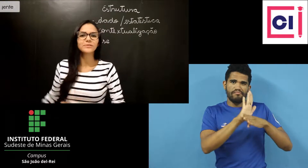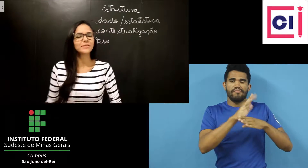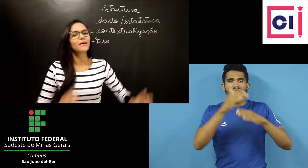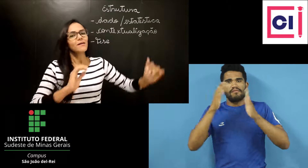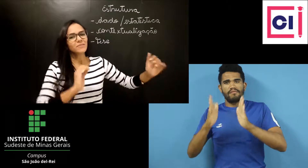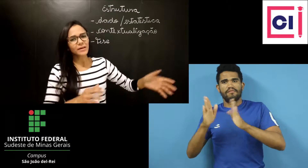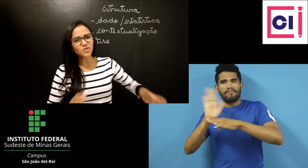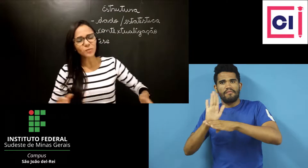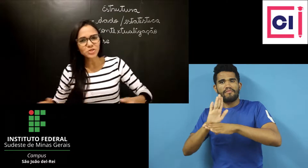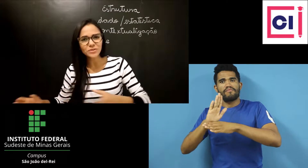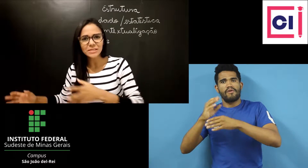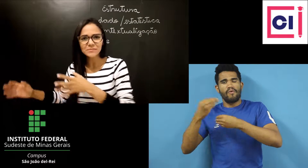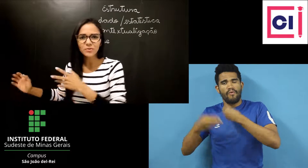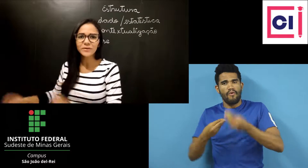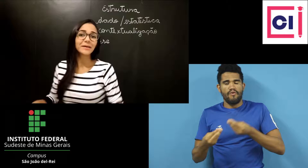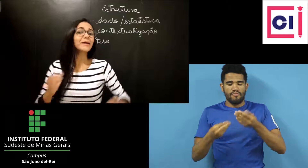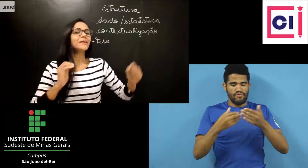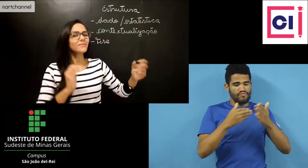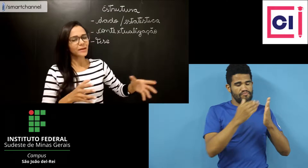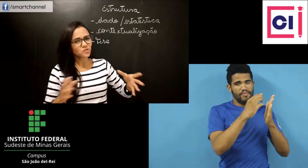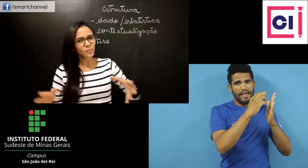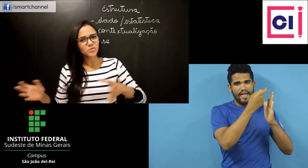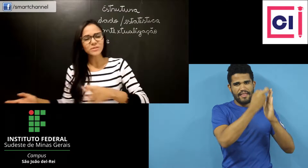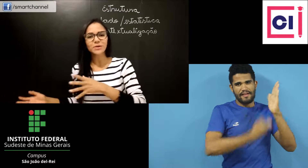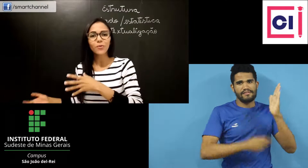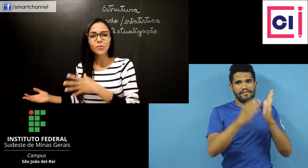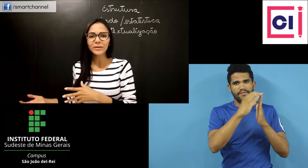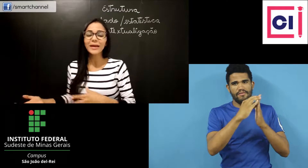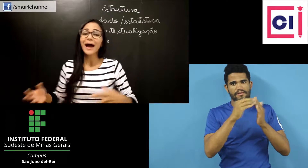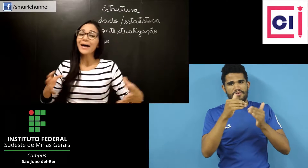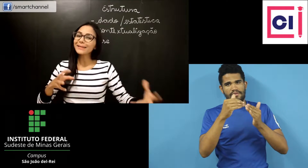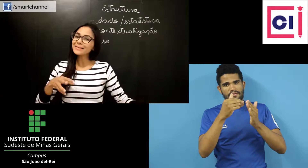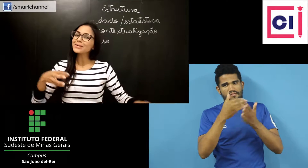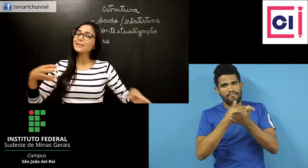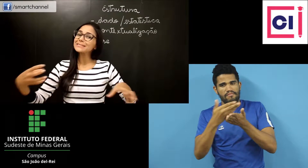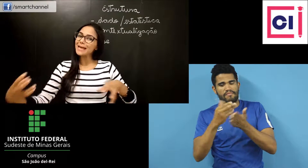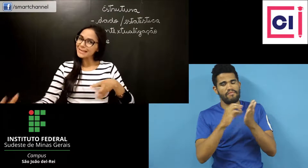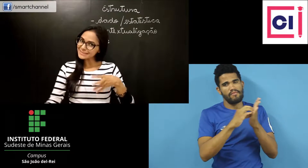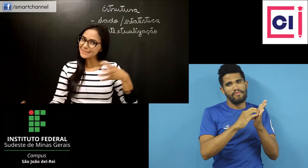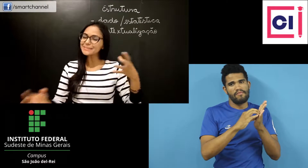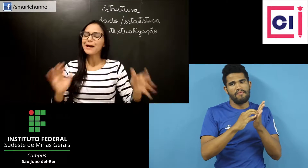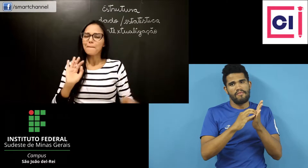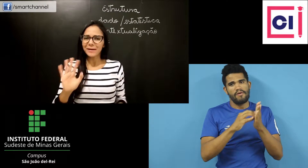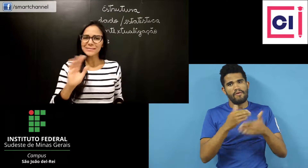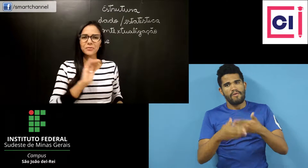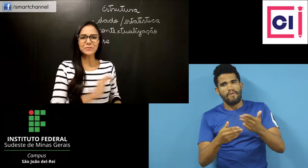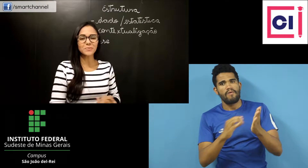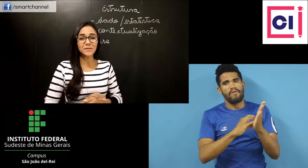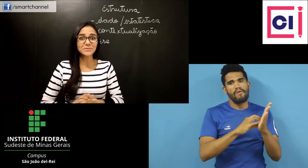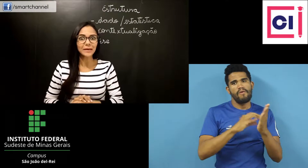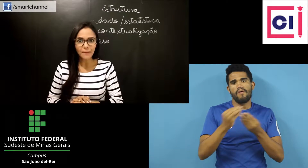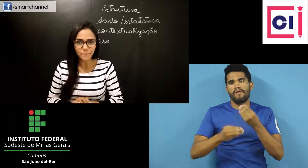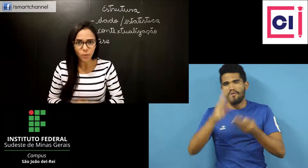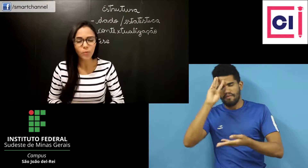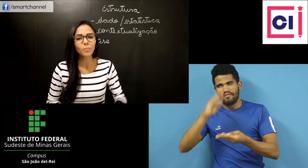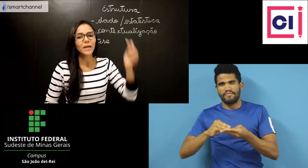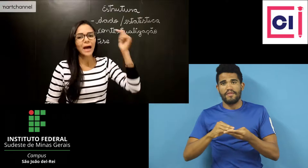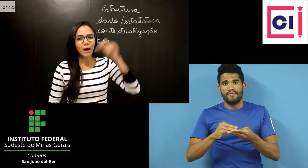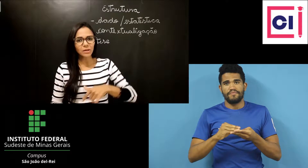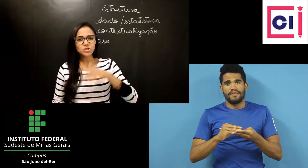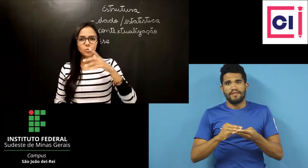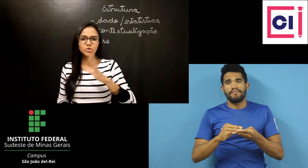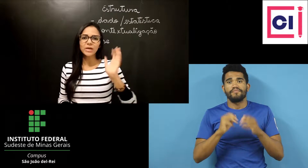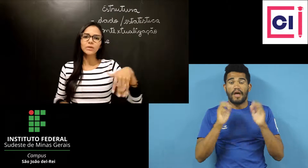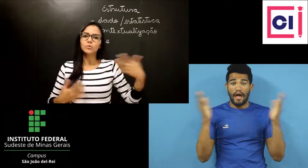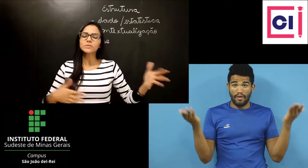você introduzir, várias formas de você desenvolver e várias formas de você concluir, além de aulas extras. Mas eu falo sobre isso daqui a pouco.